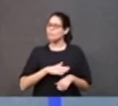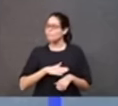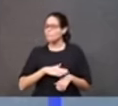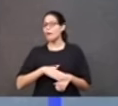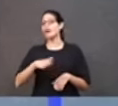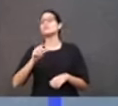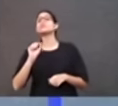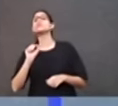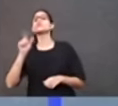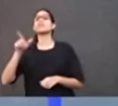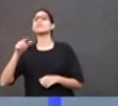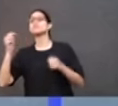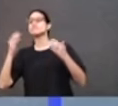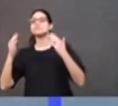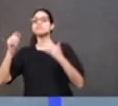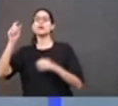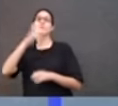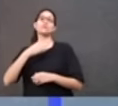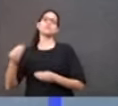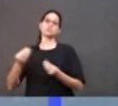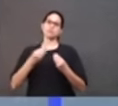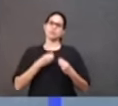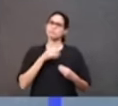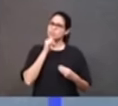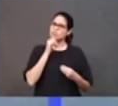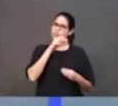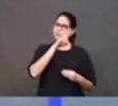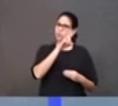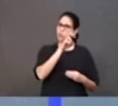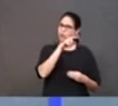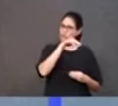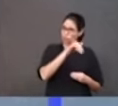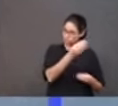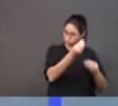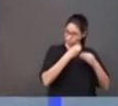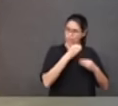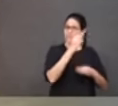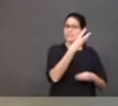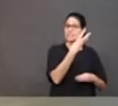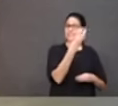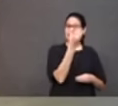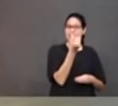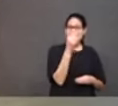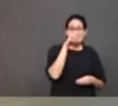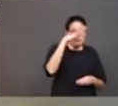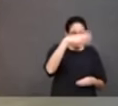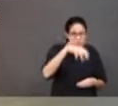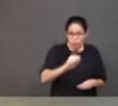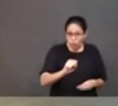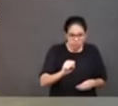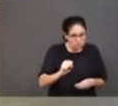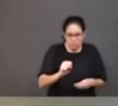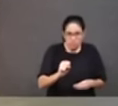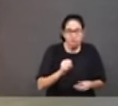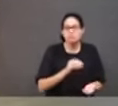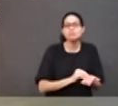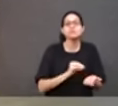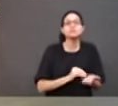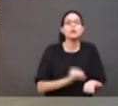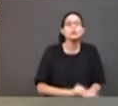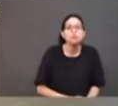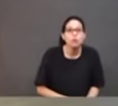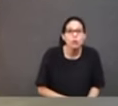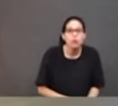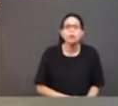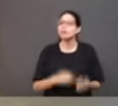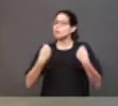deixado. Para dar exemplo do REUNE, 36 milhões absolutamente insuficientes. O projeto REUNE... Encerra, por favor, professor